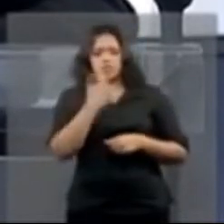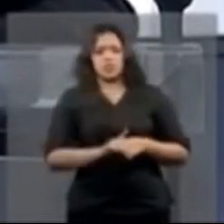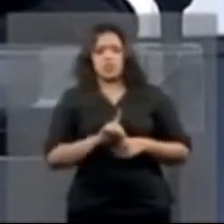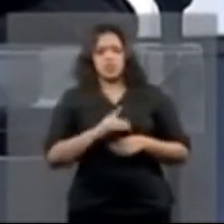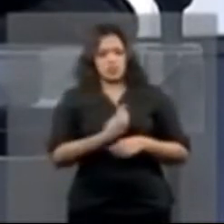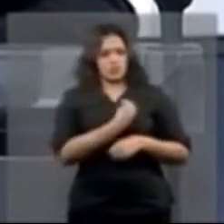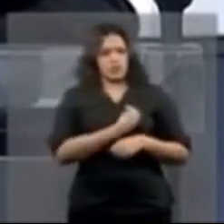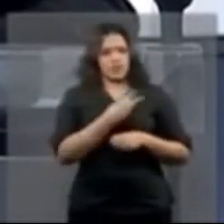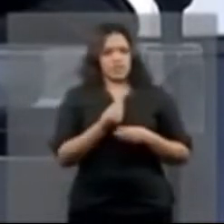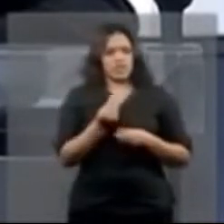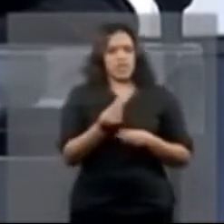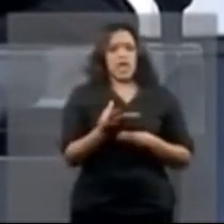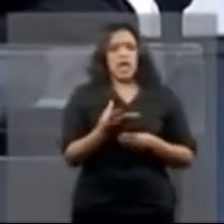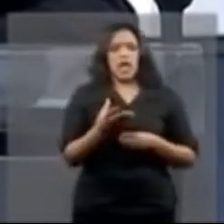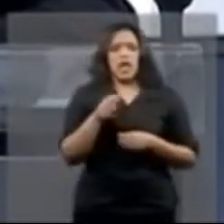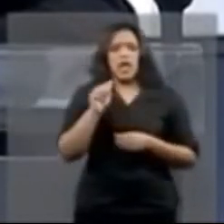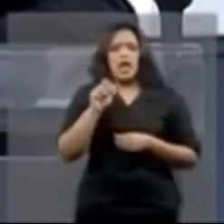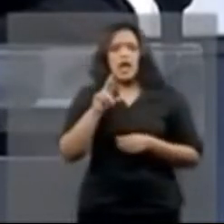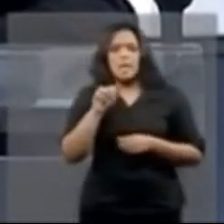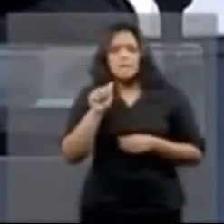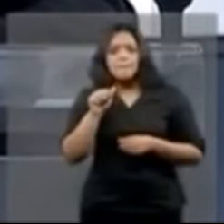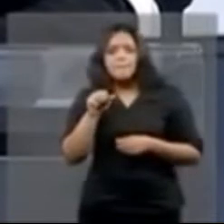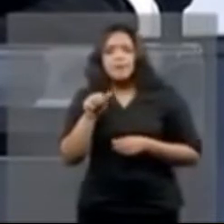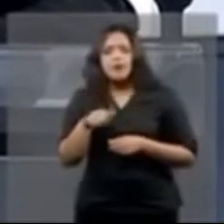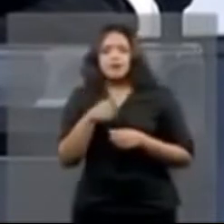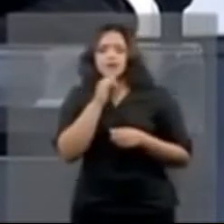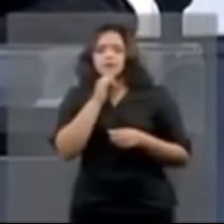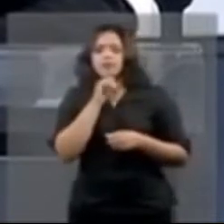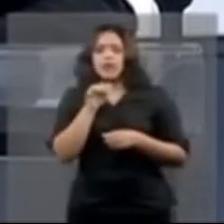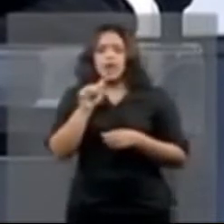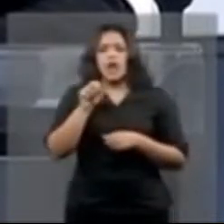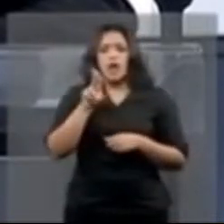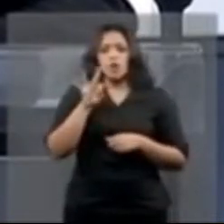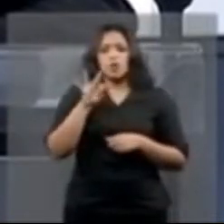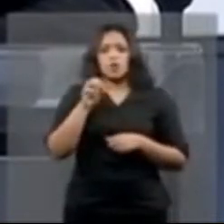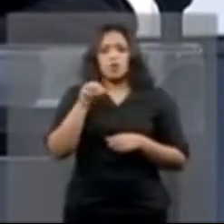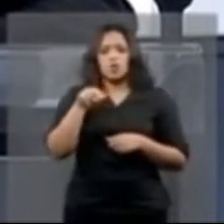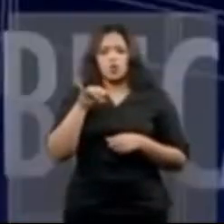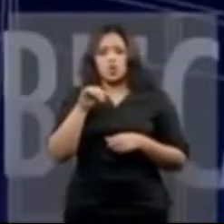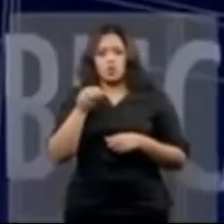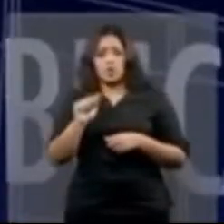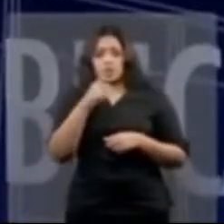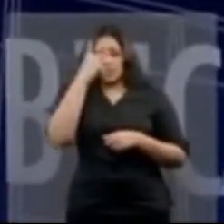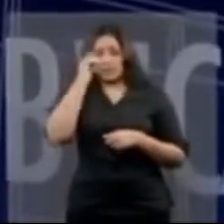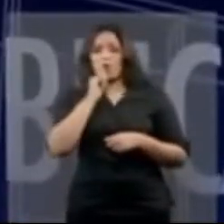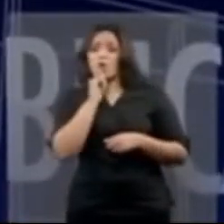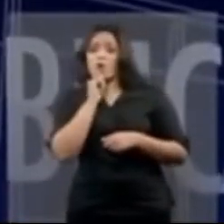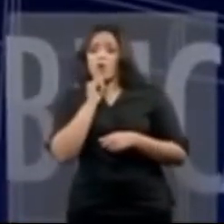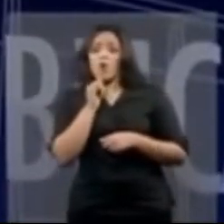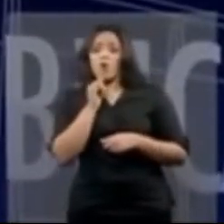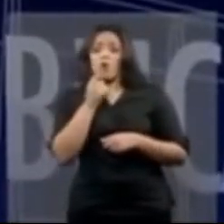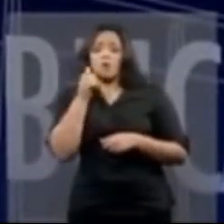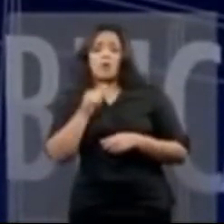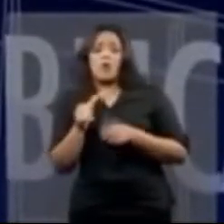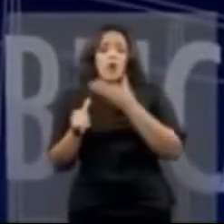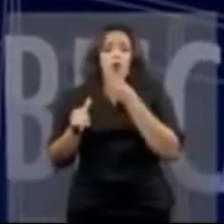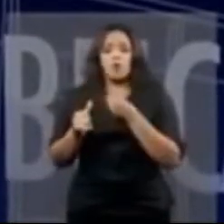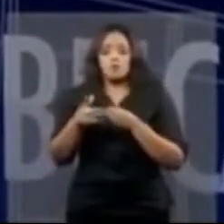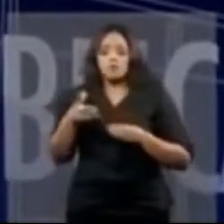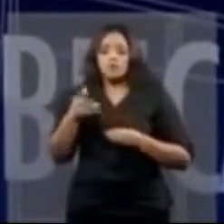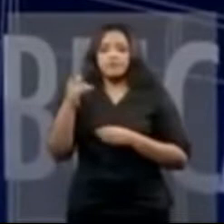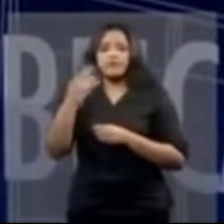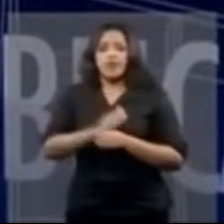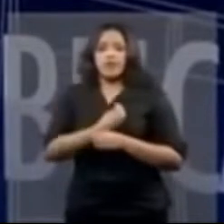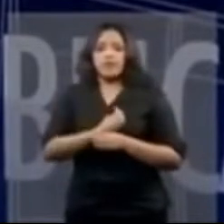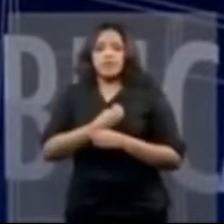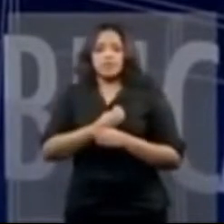autonomia, para que homens e mulheres, no seu bel prazer, interrompam a vida das crianças até a 12ª